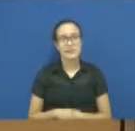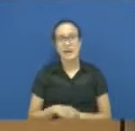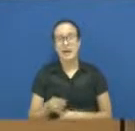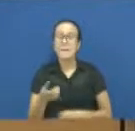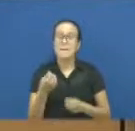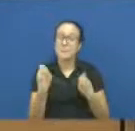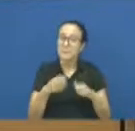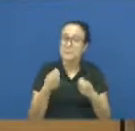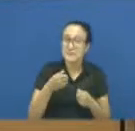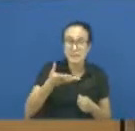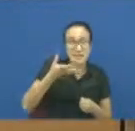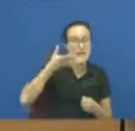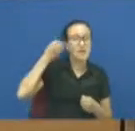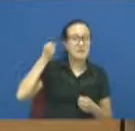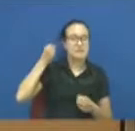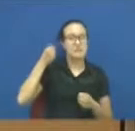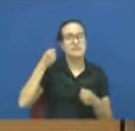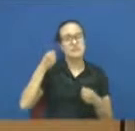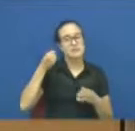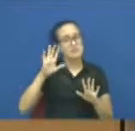orçamentária, tem que vir.